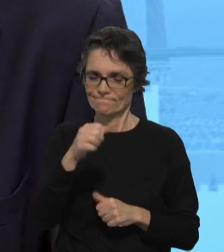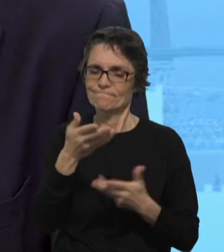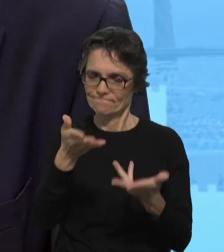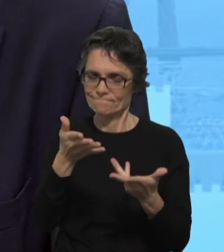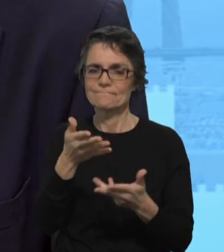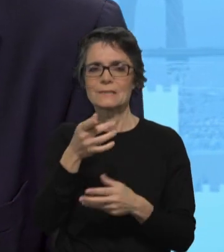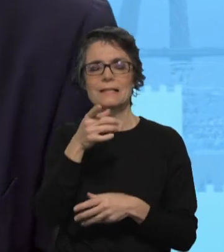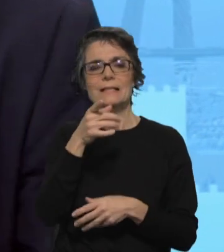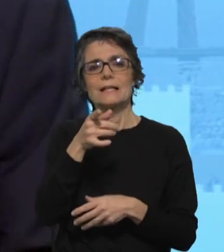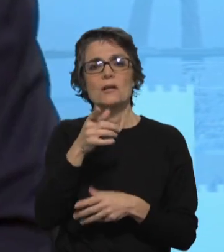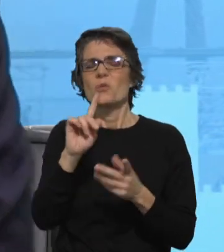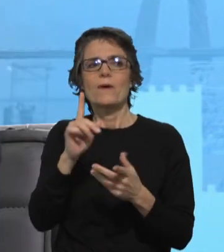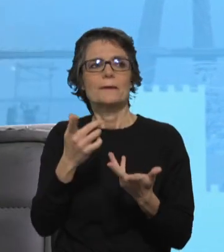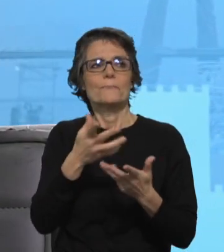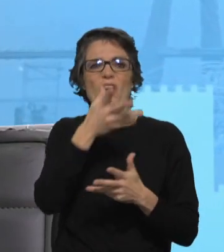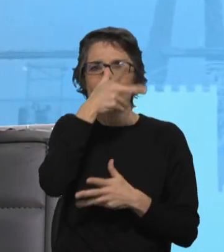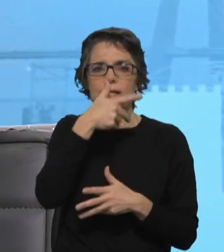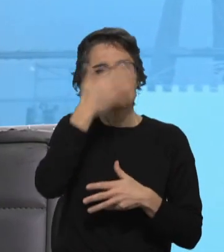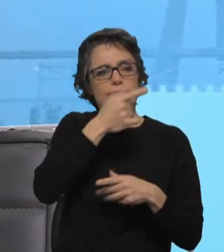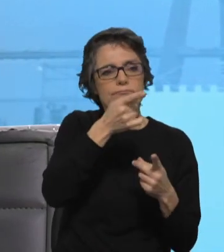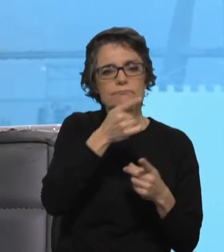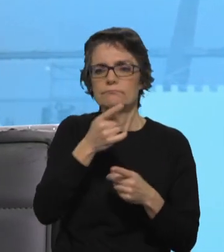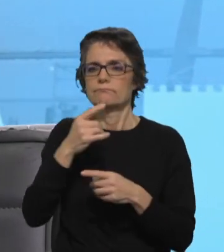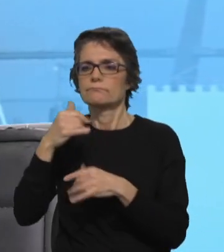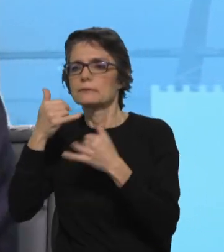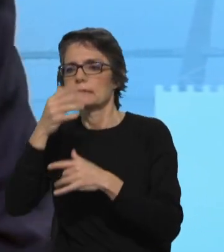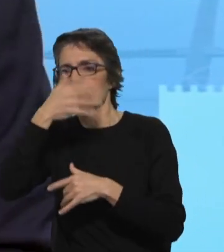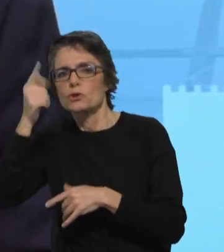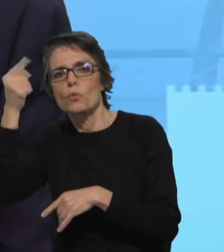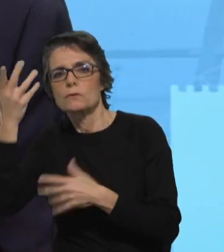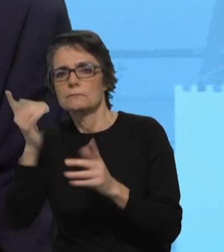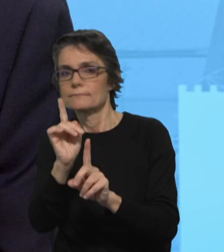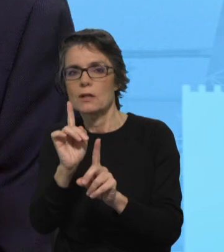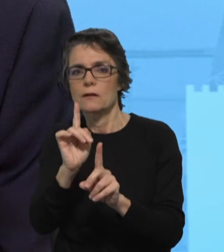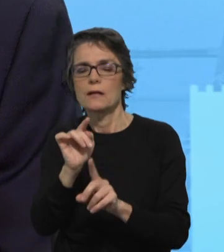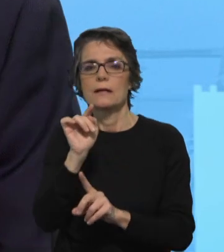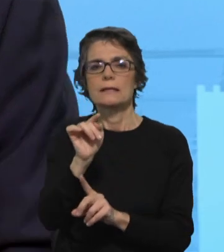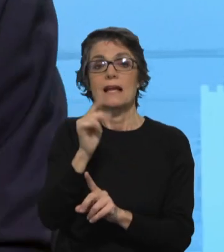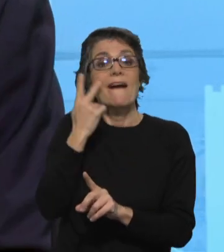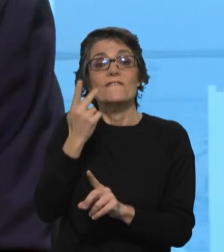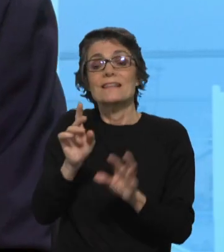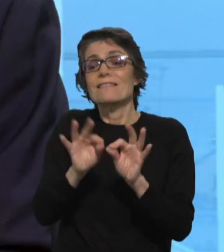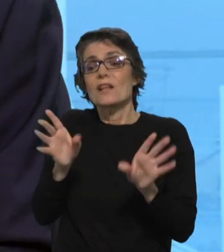quantos dias à tristeza e outros dias alocá-los à alegria. Como a vida, repito,